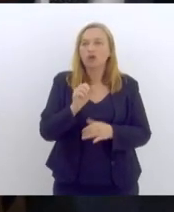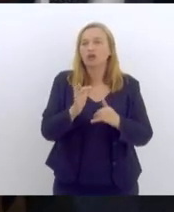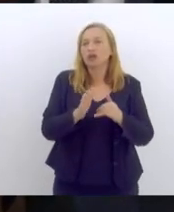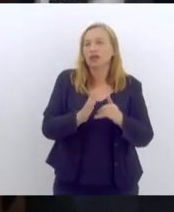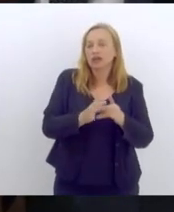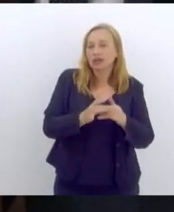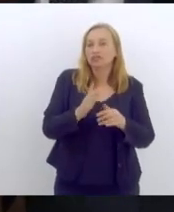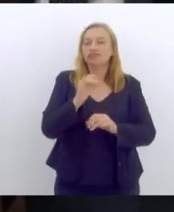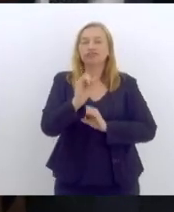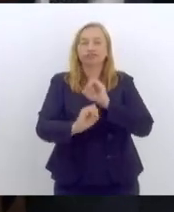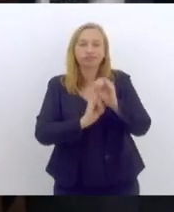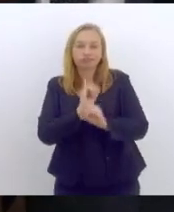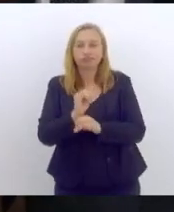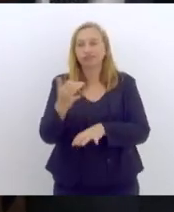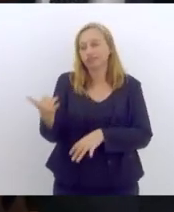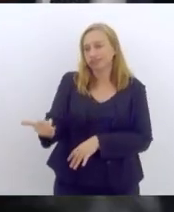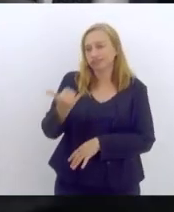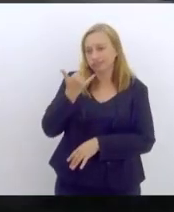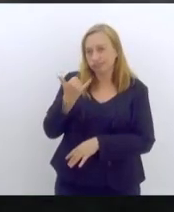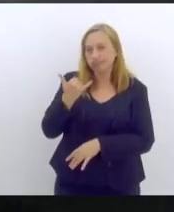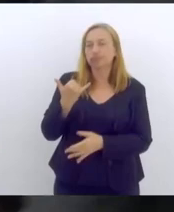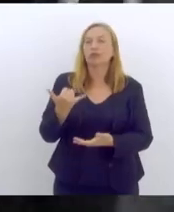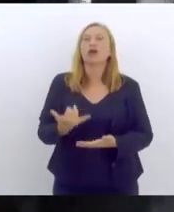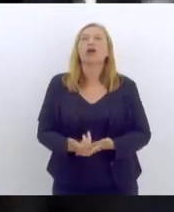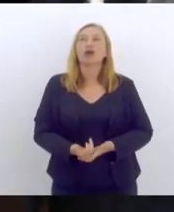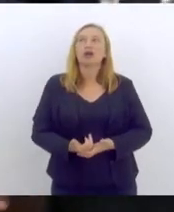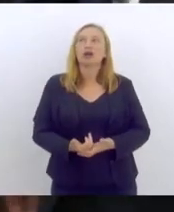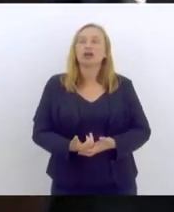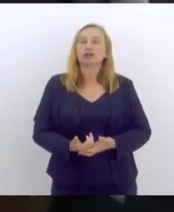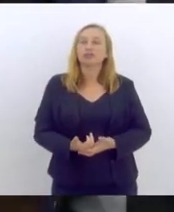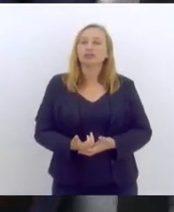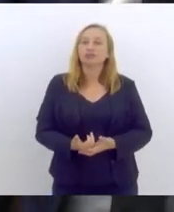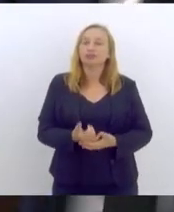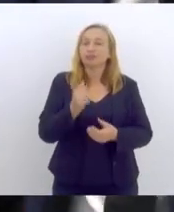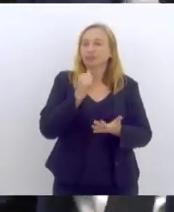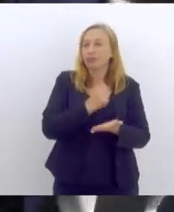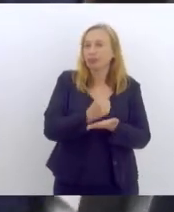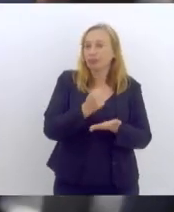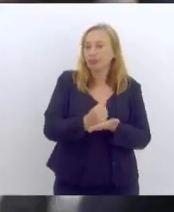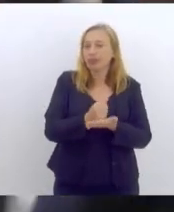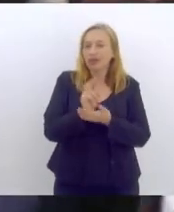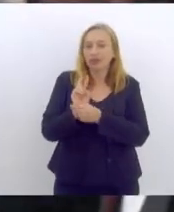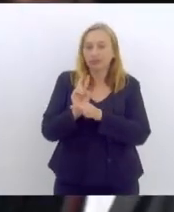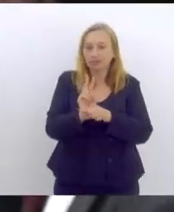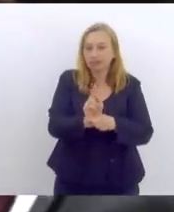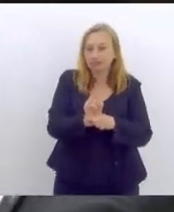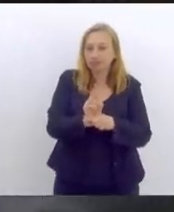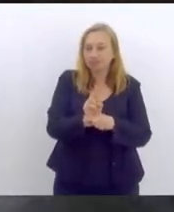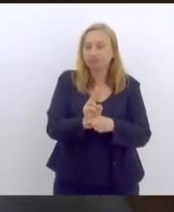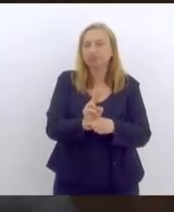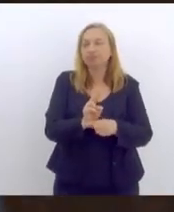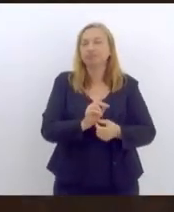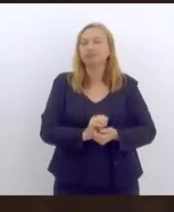internet, telefone, através de contratações de empréstimo,